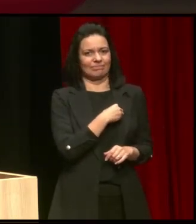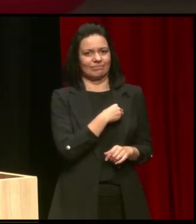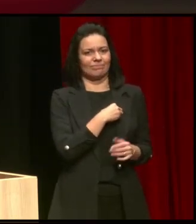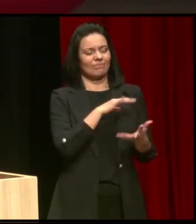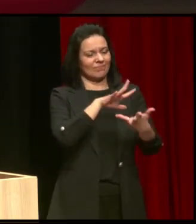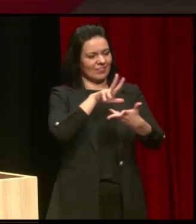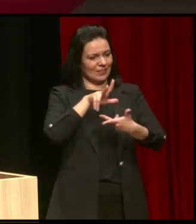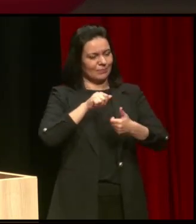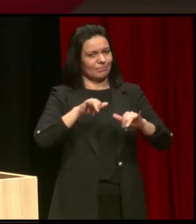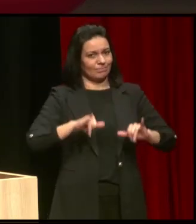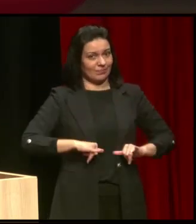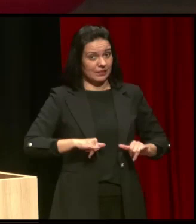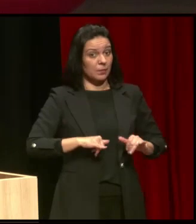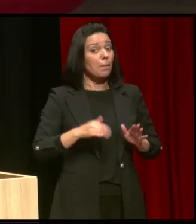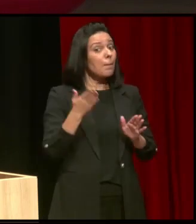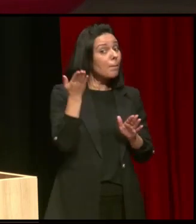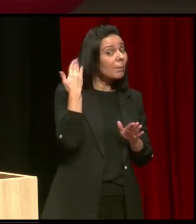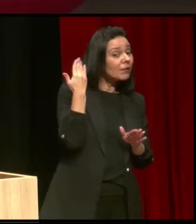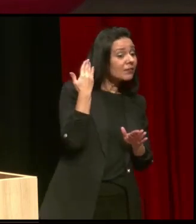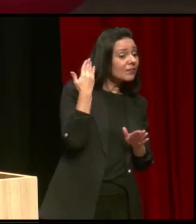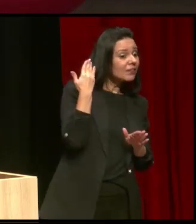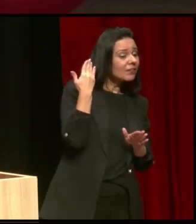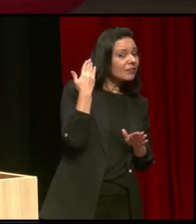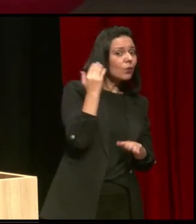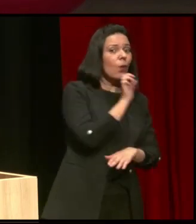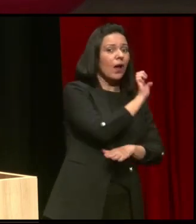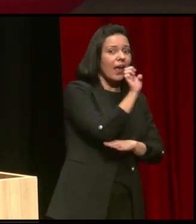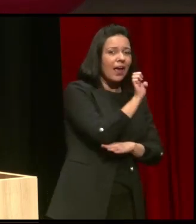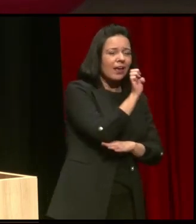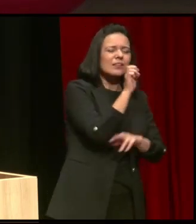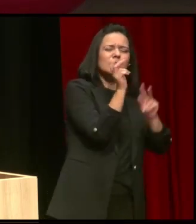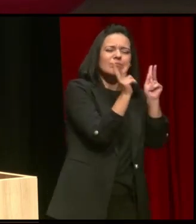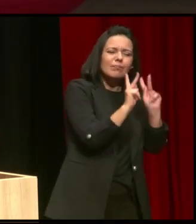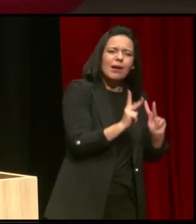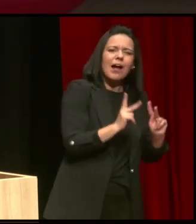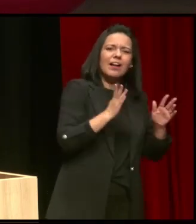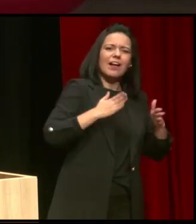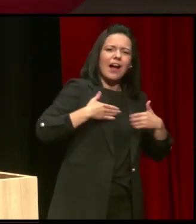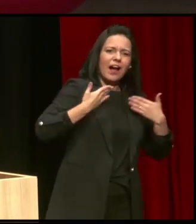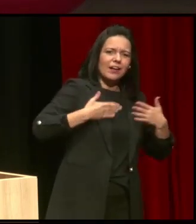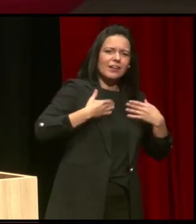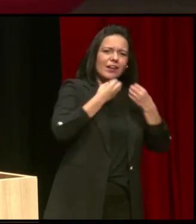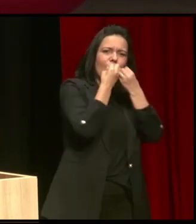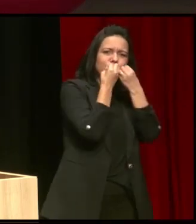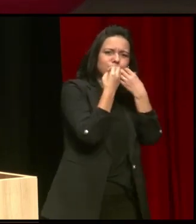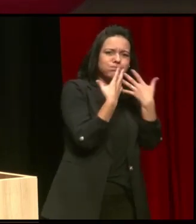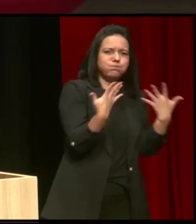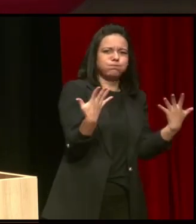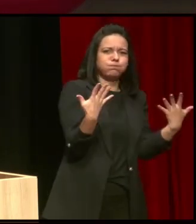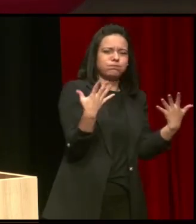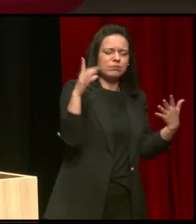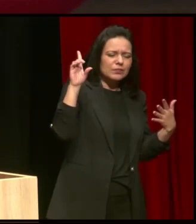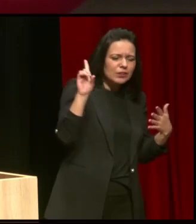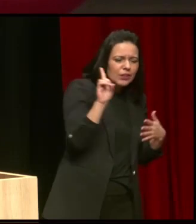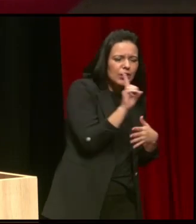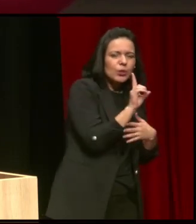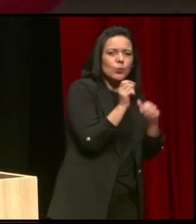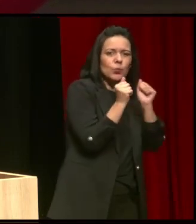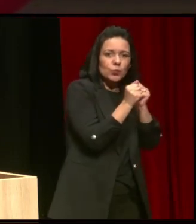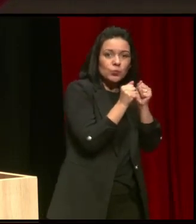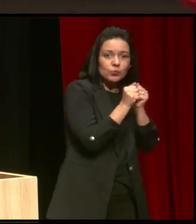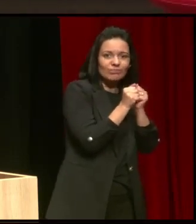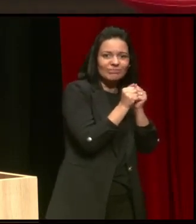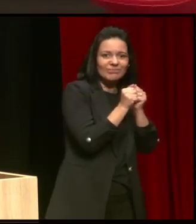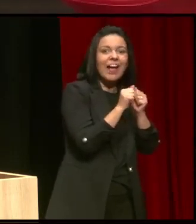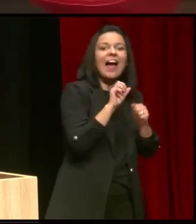não é mais a mesma coisa. Tudo está gemendo, tudo está sofrendo. Eu fiz 64 anos agora, eu gosto de jogar